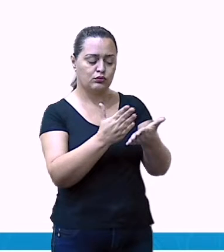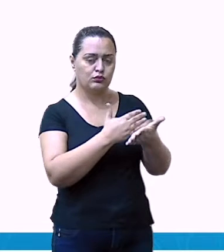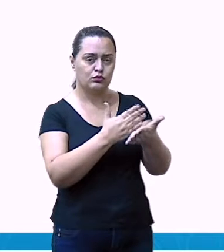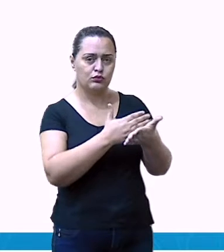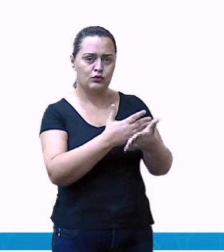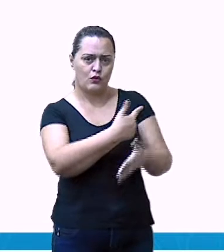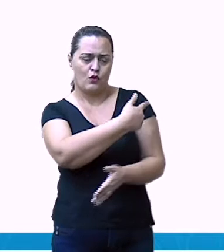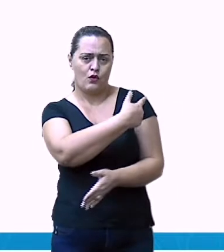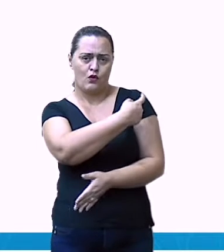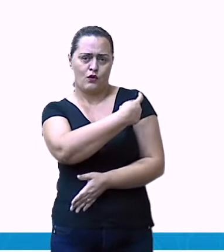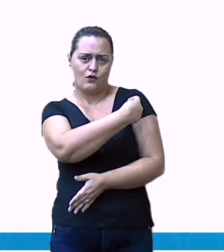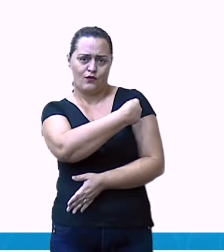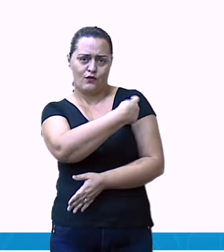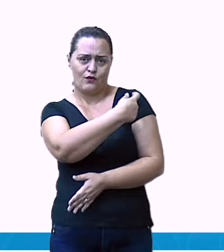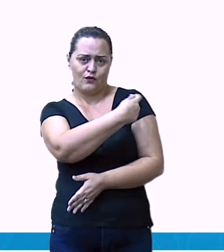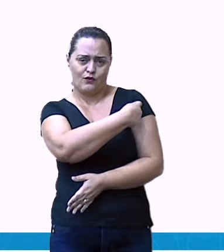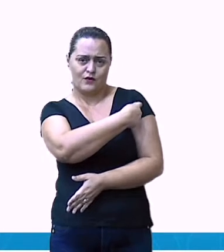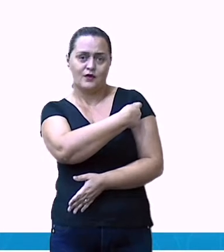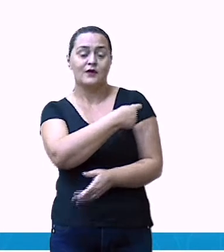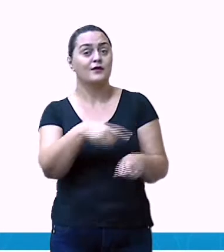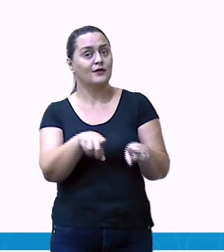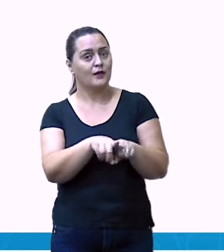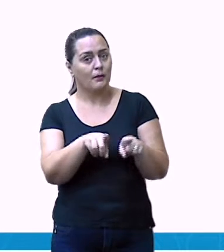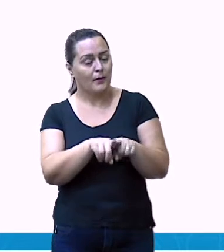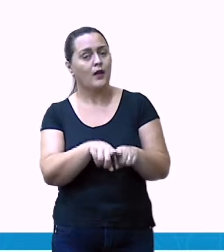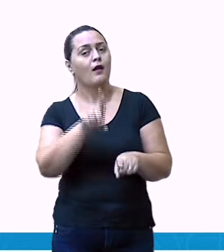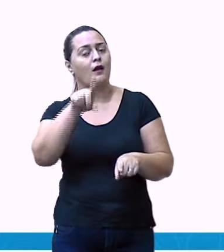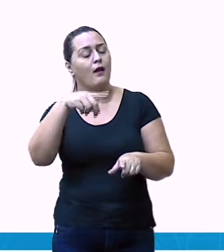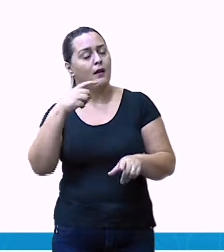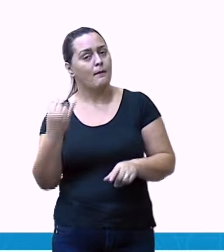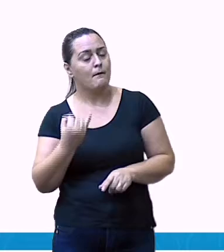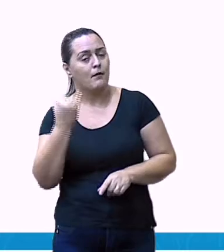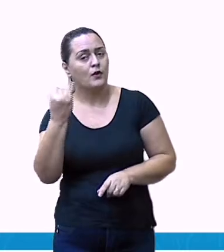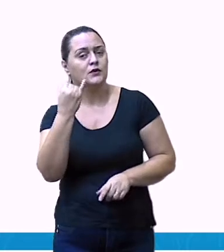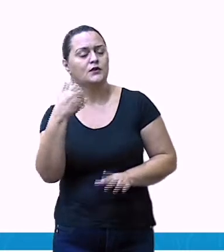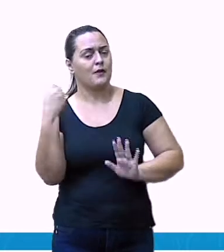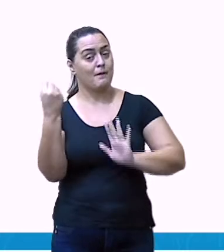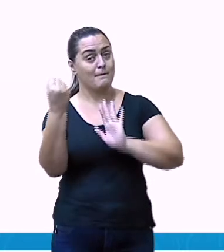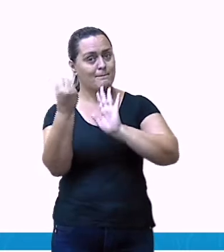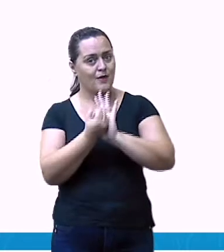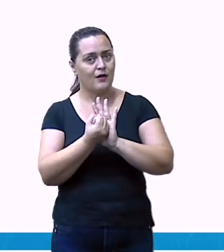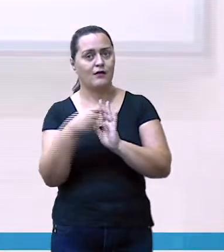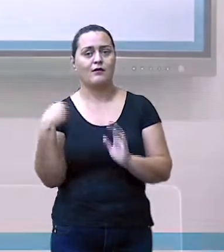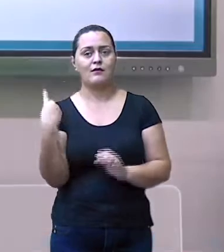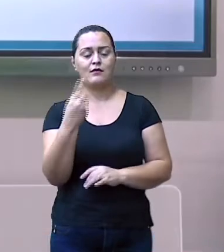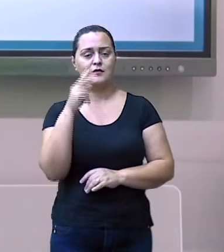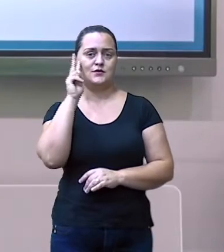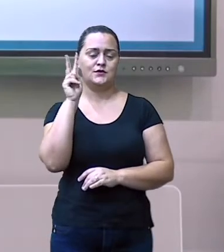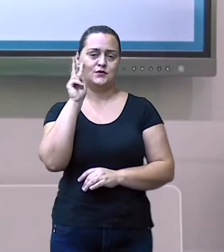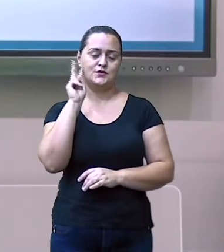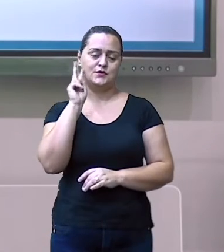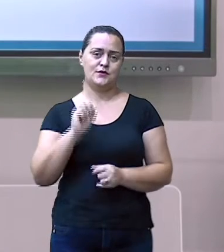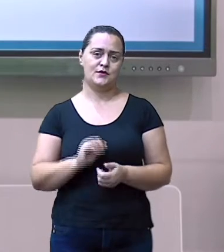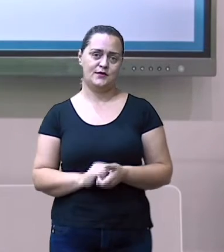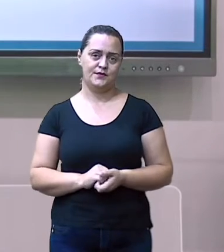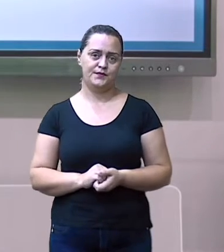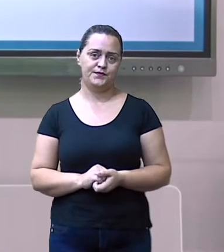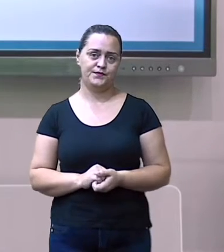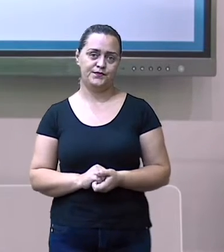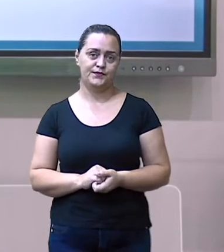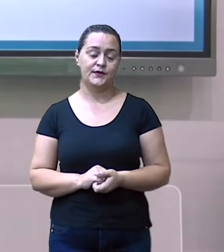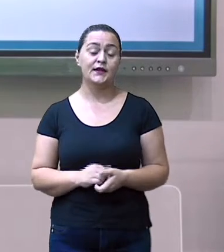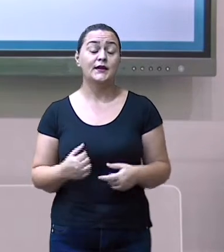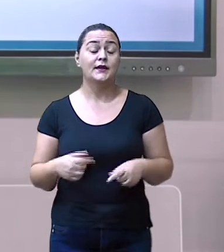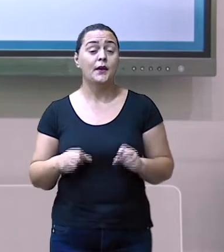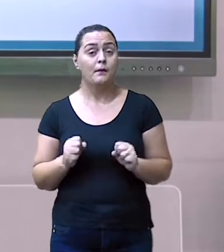são registros importantes para o nosso dia a dia e que muitas vezes vão nos